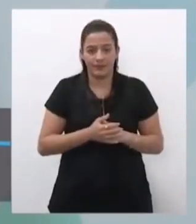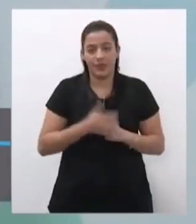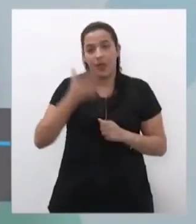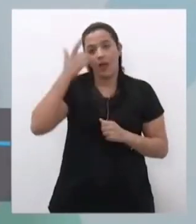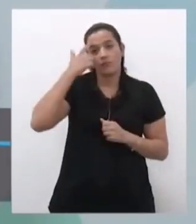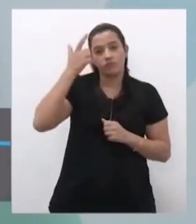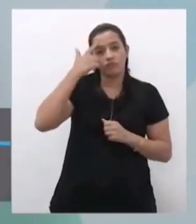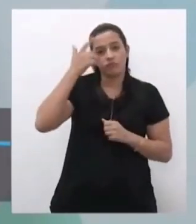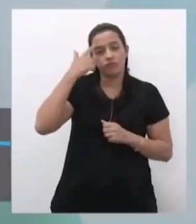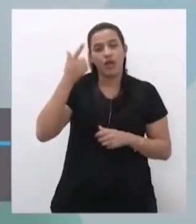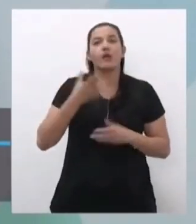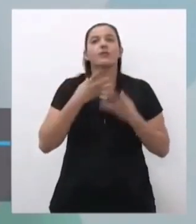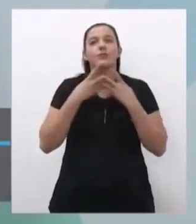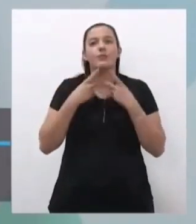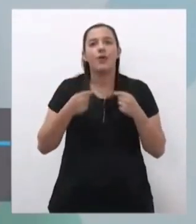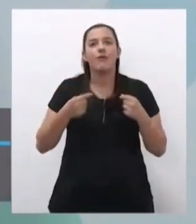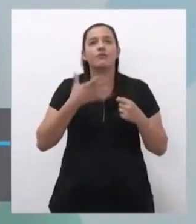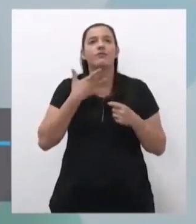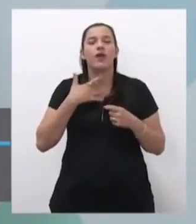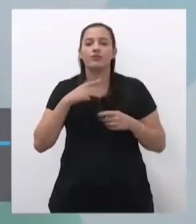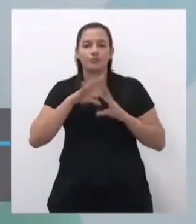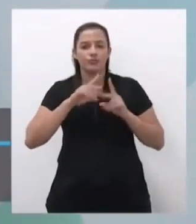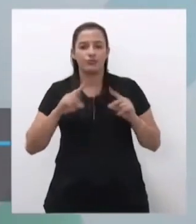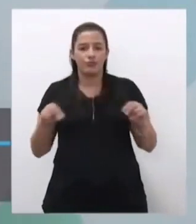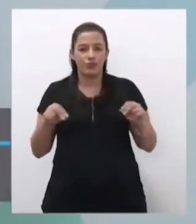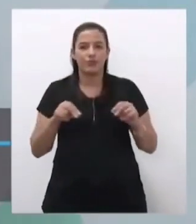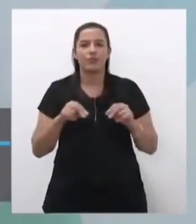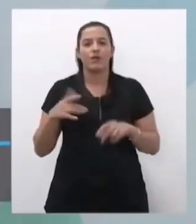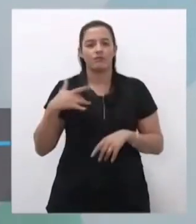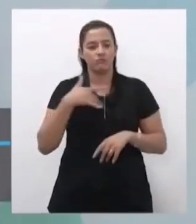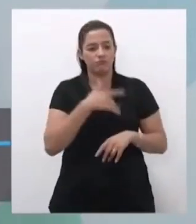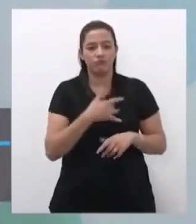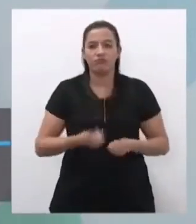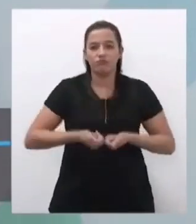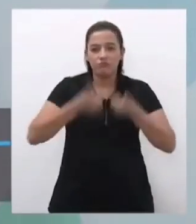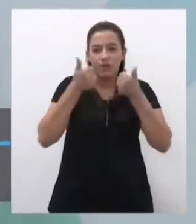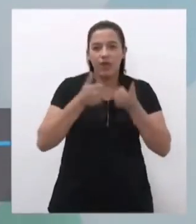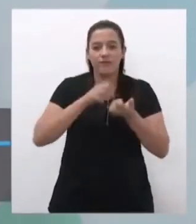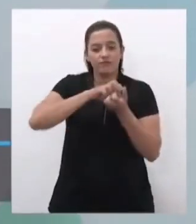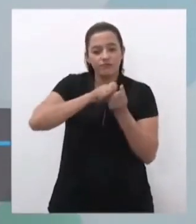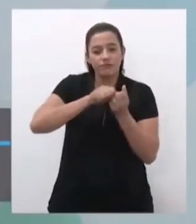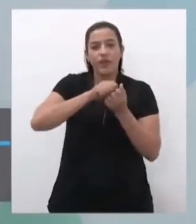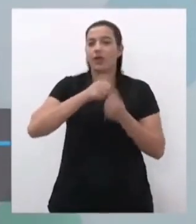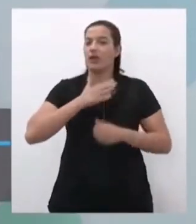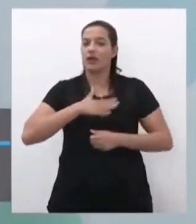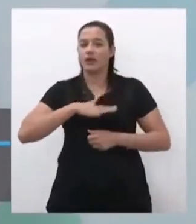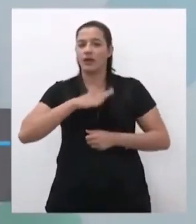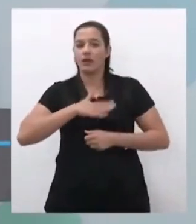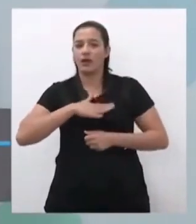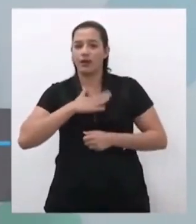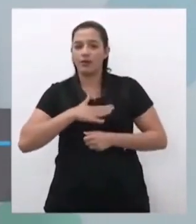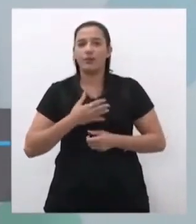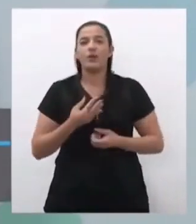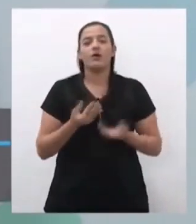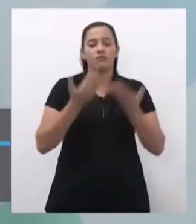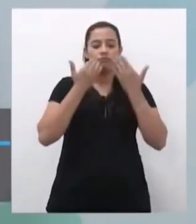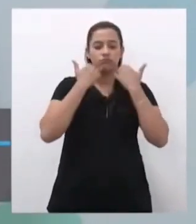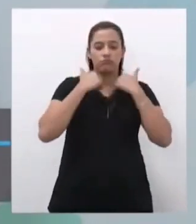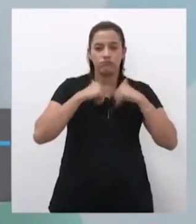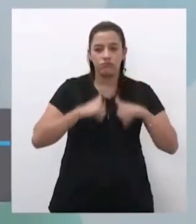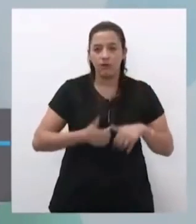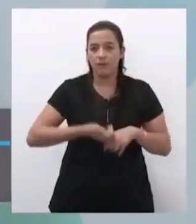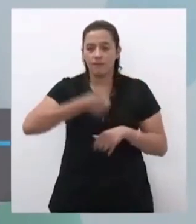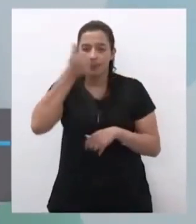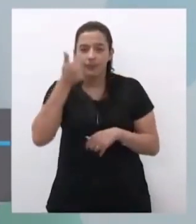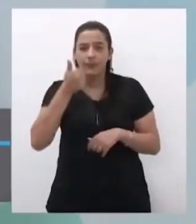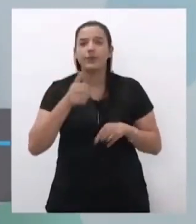para te saciar. E tudo isso faz com que você mastigue com mais calma, faça a digestão melhor